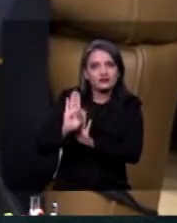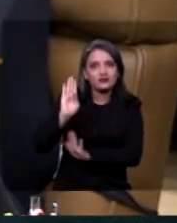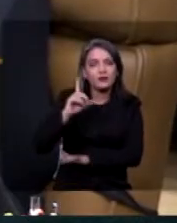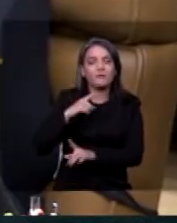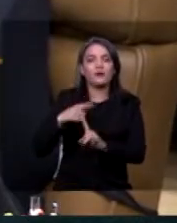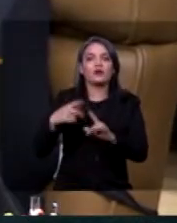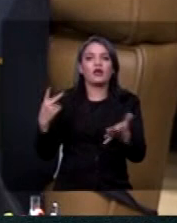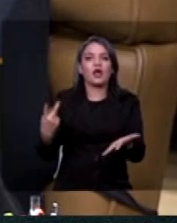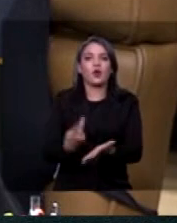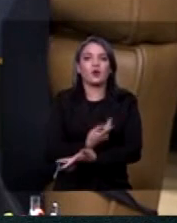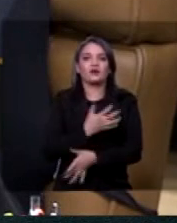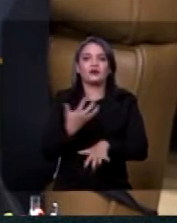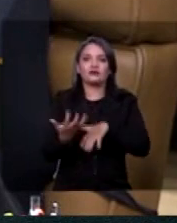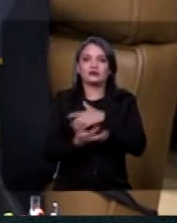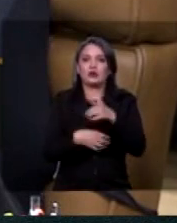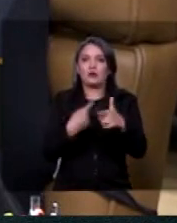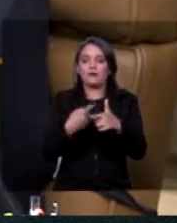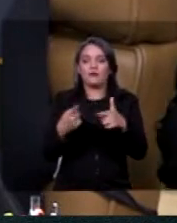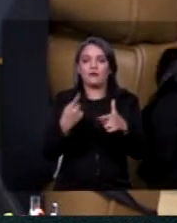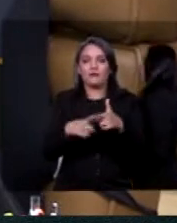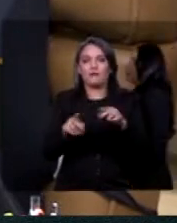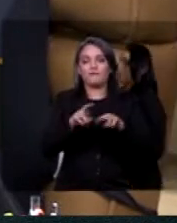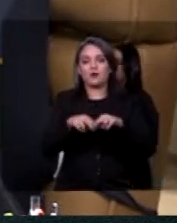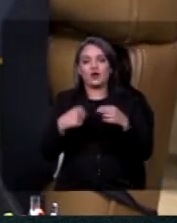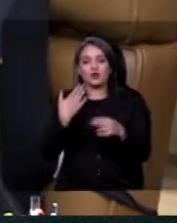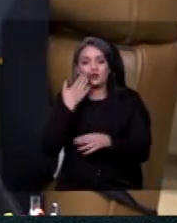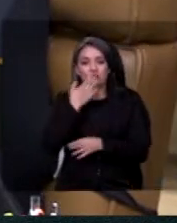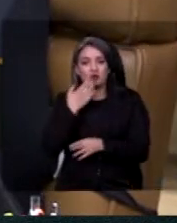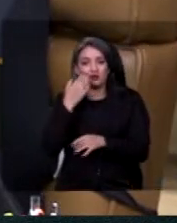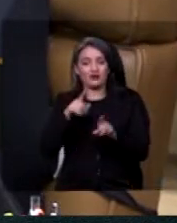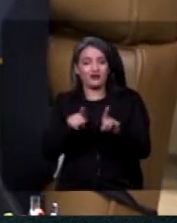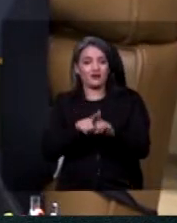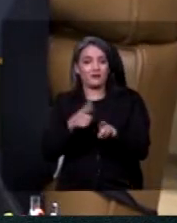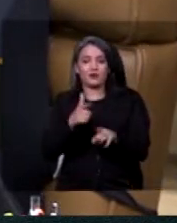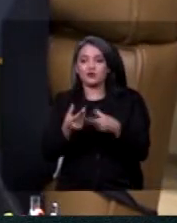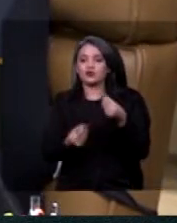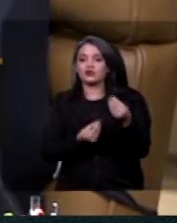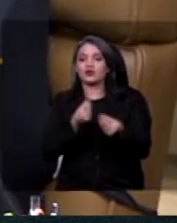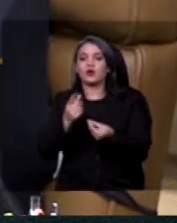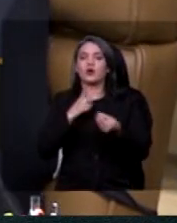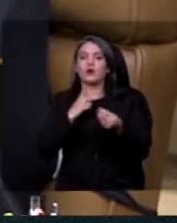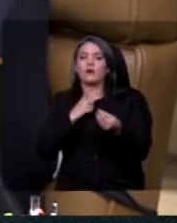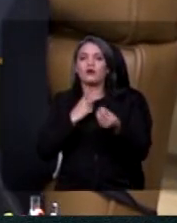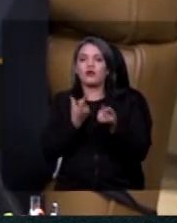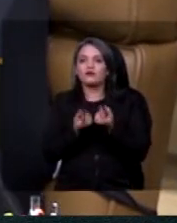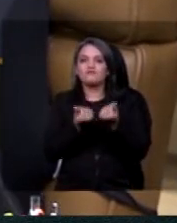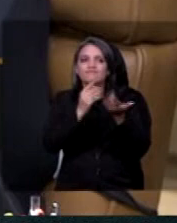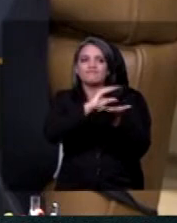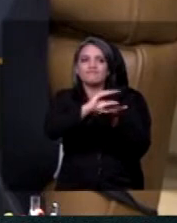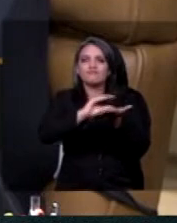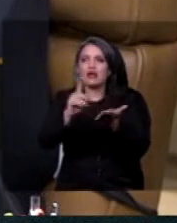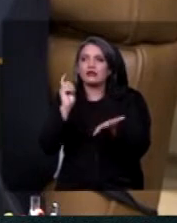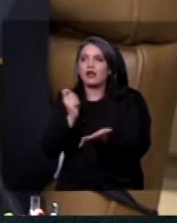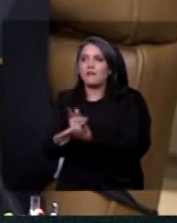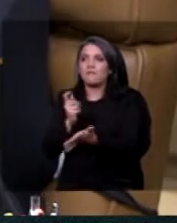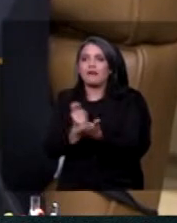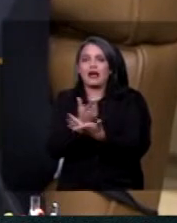reservas indígenas hoje já são aquelas homologadas, estabelecidas, já